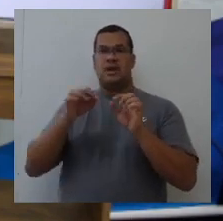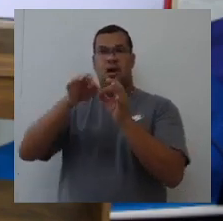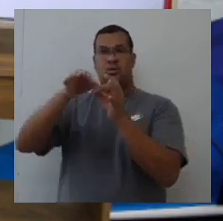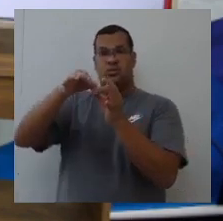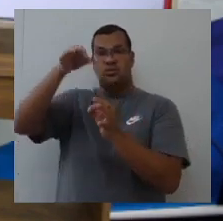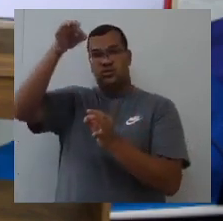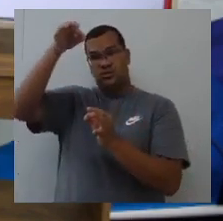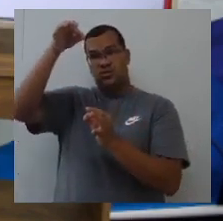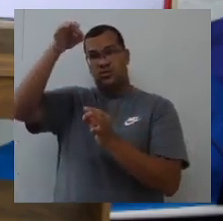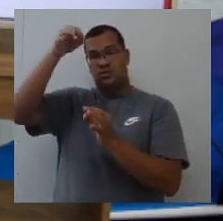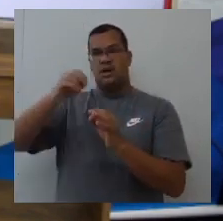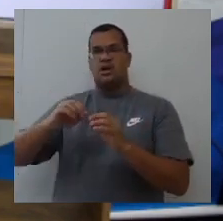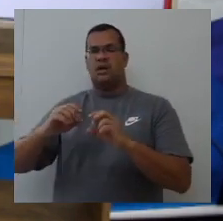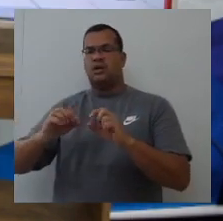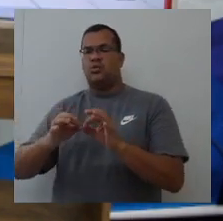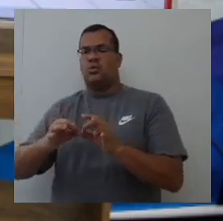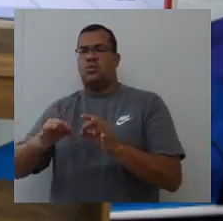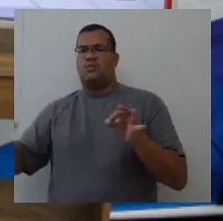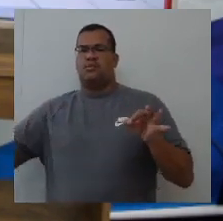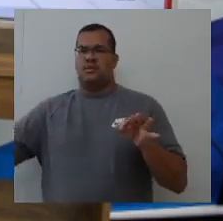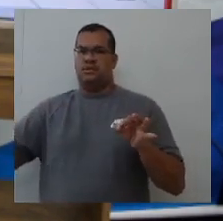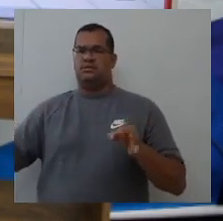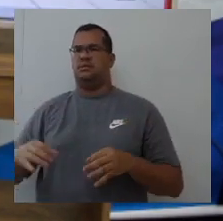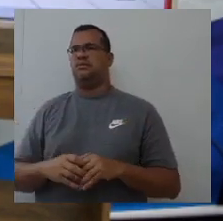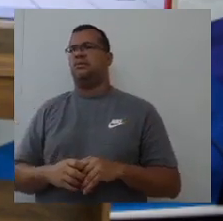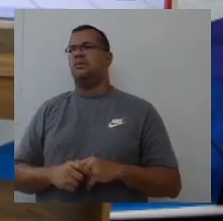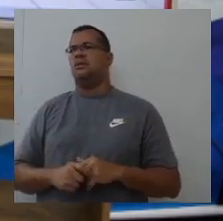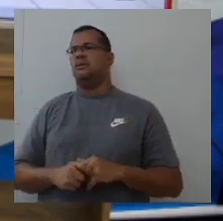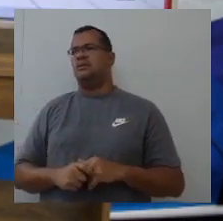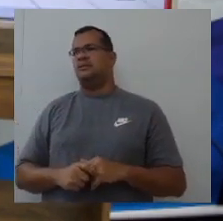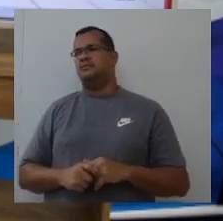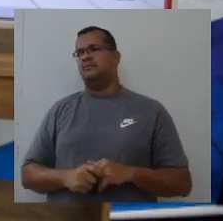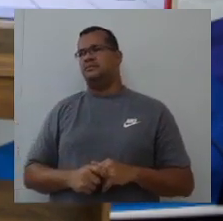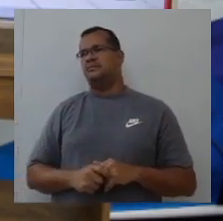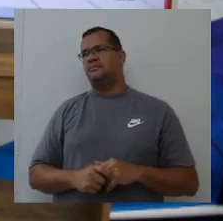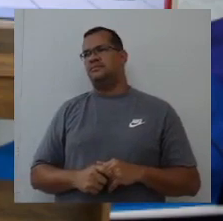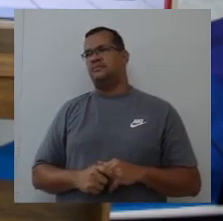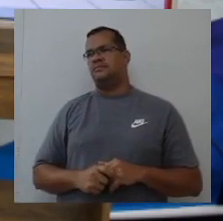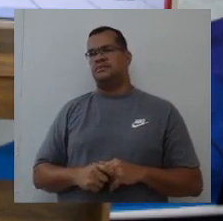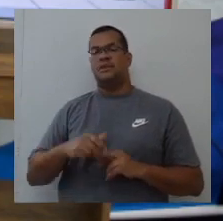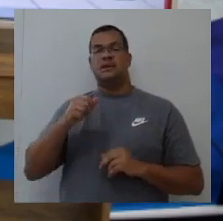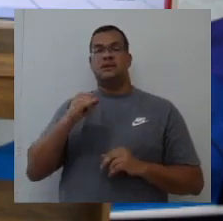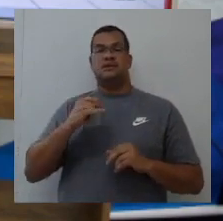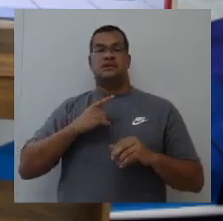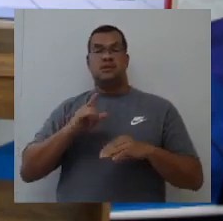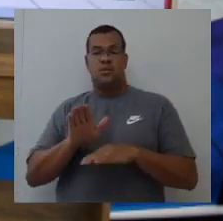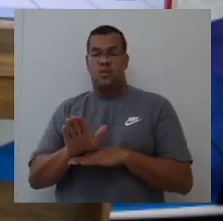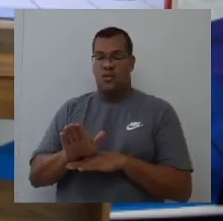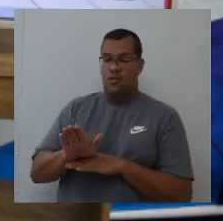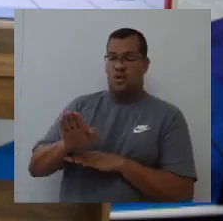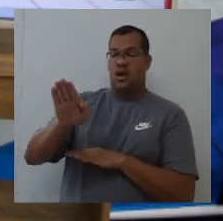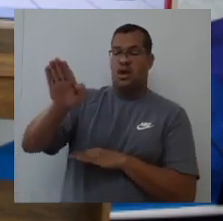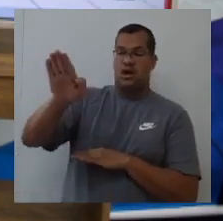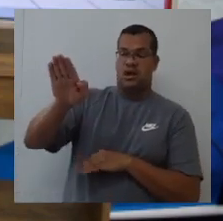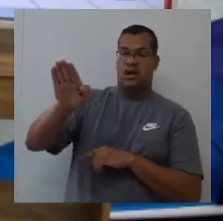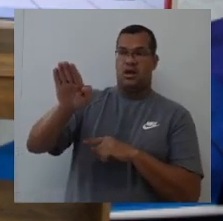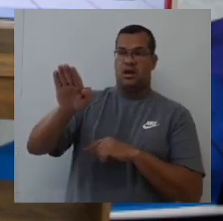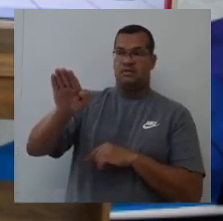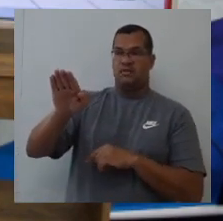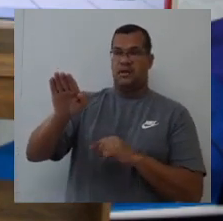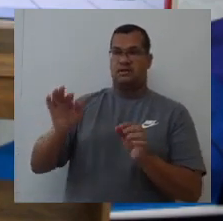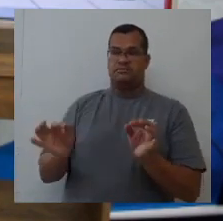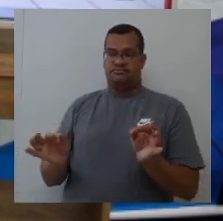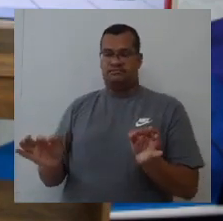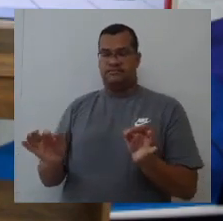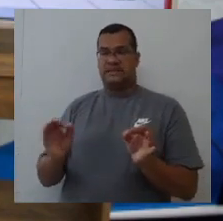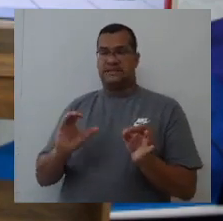altura e o comprimento de uma rampa. Vou voltar nela para você ver direitinho aqui. Ó. Observe. Se eu tenho uma rampa qualquer, essa rampa tem um comprimento C